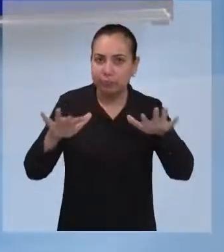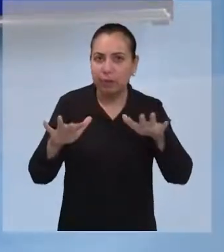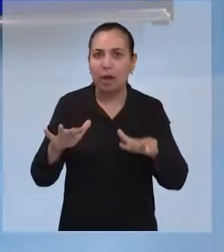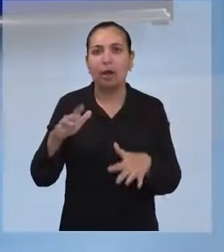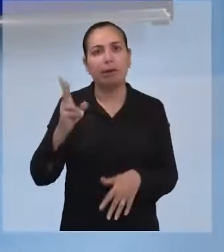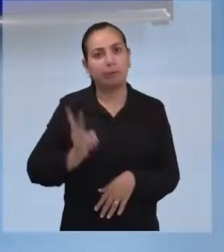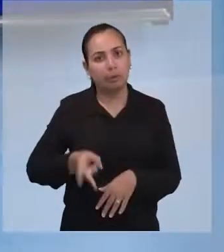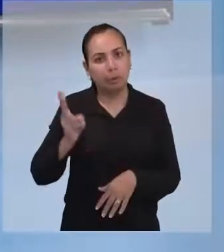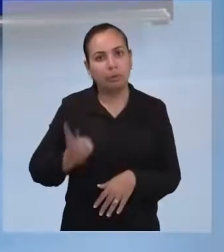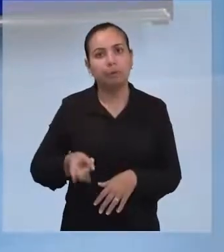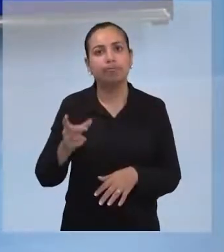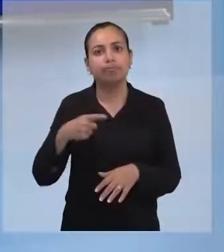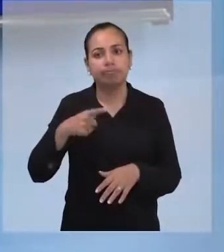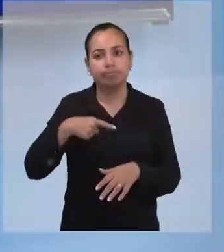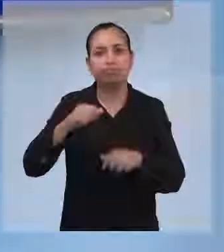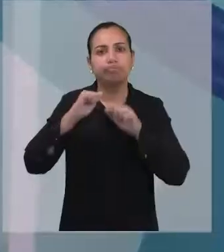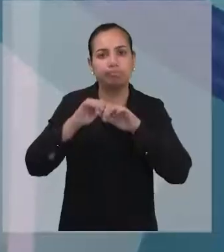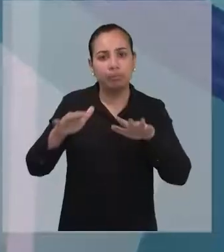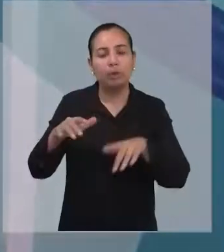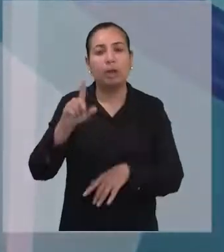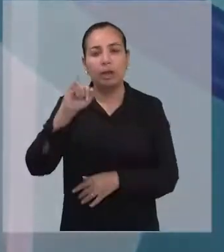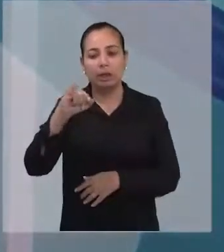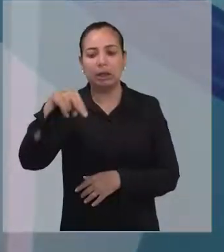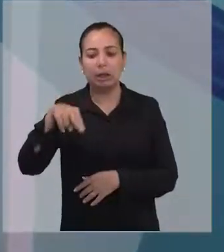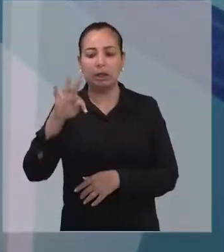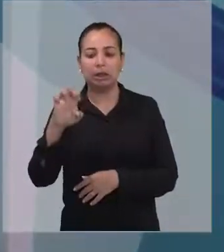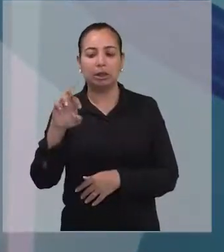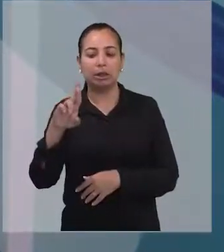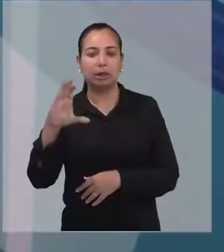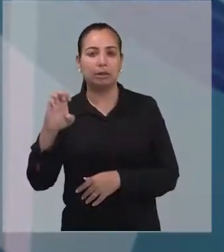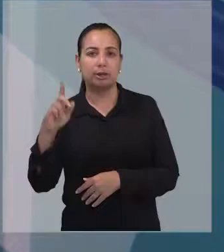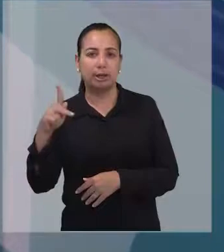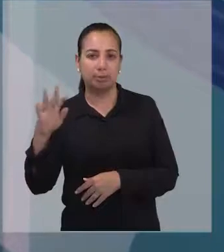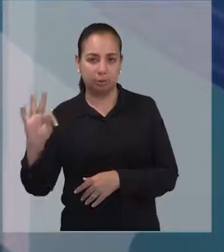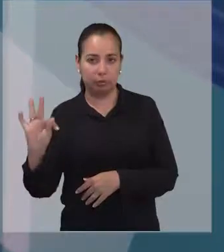continuam sendo revelados, é bom que se diga, pelo site Intercept,